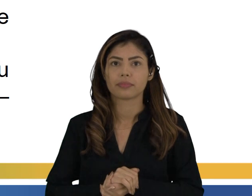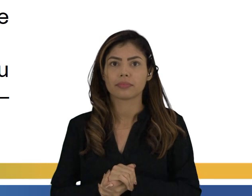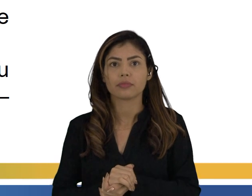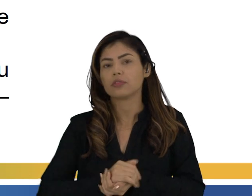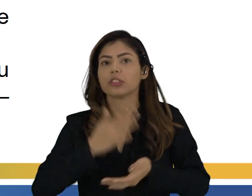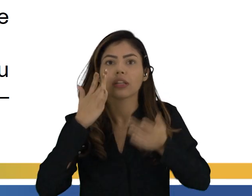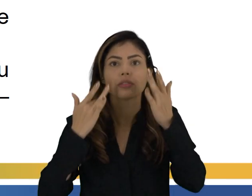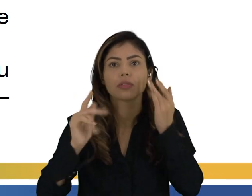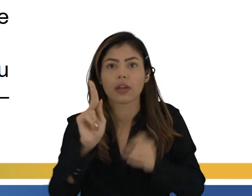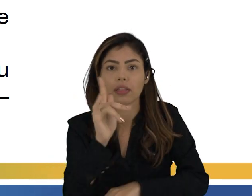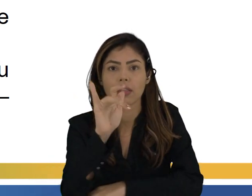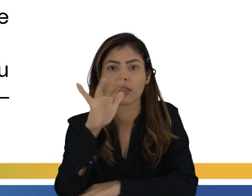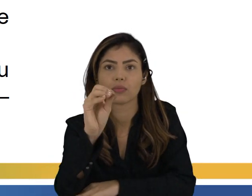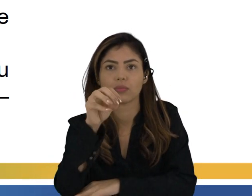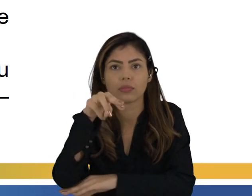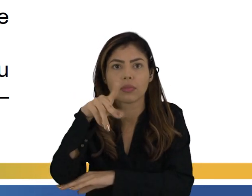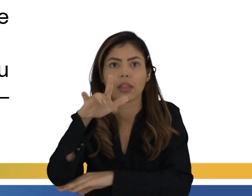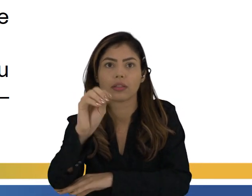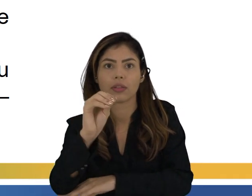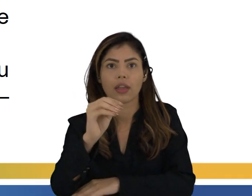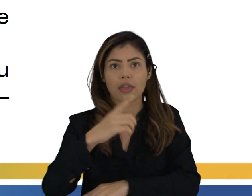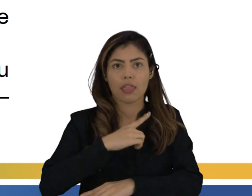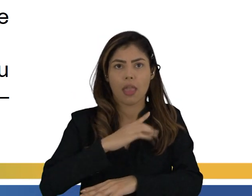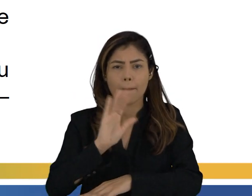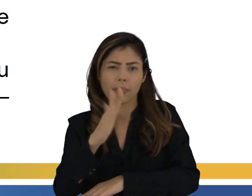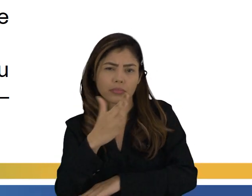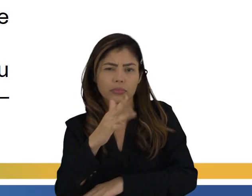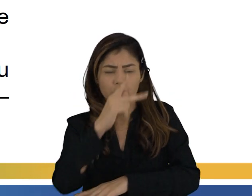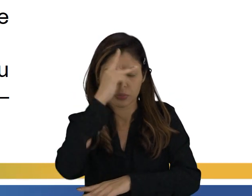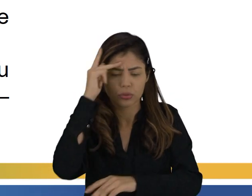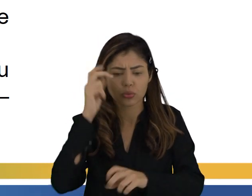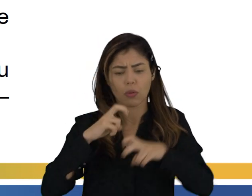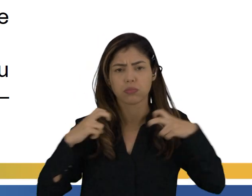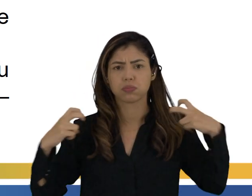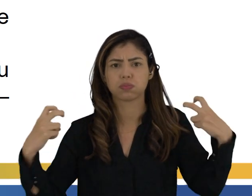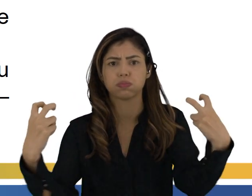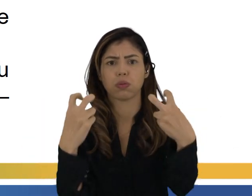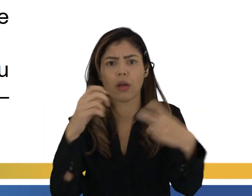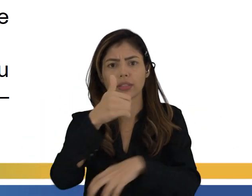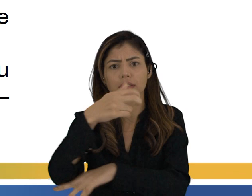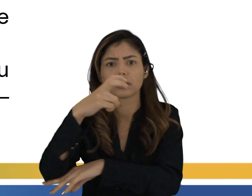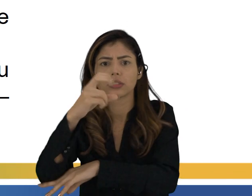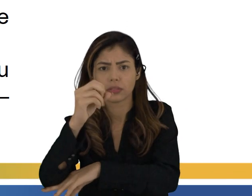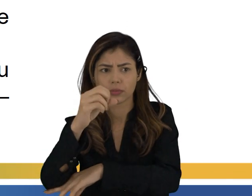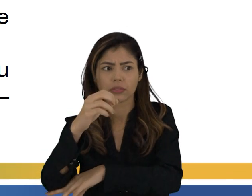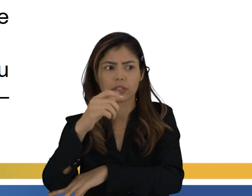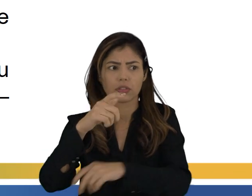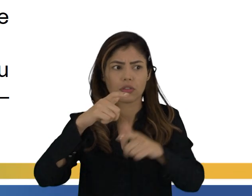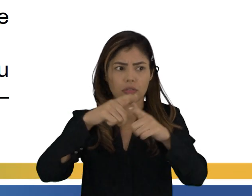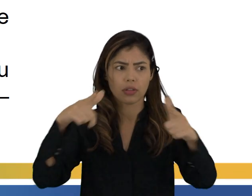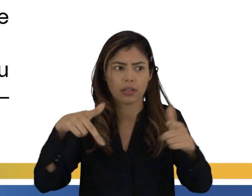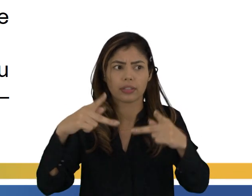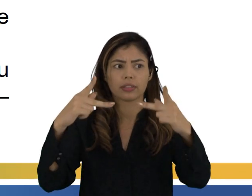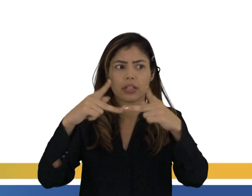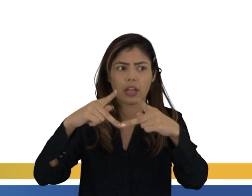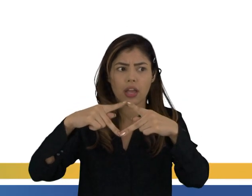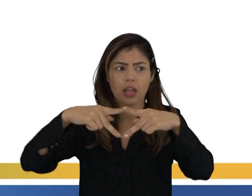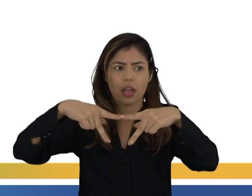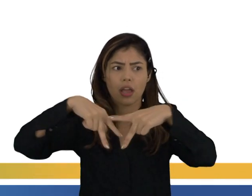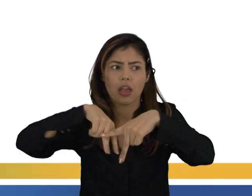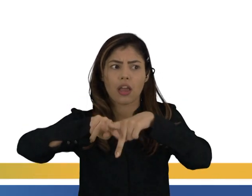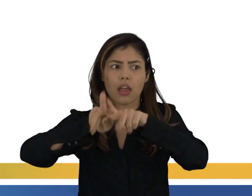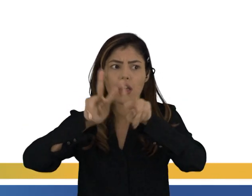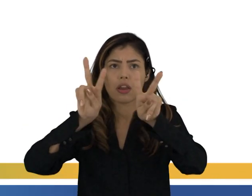É chamado Teatro Hélio Melo. Ele tem capacidade para 150 lugares. Agora observe aqui como as obras dele